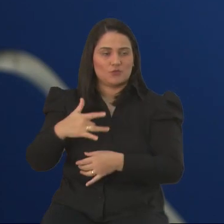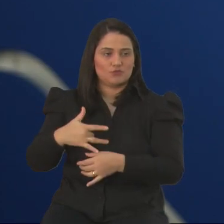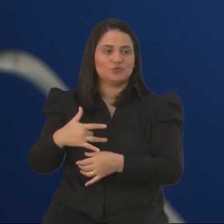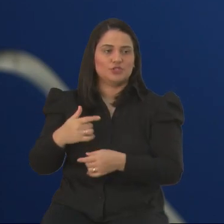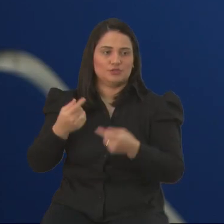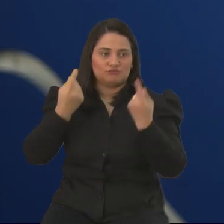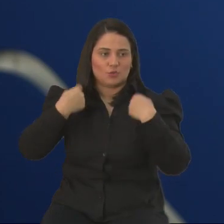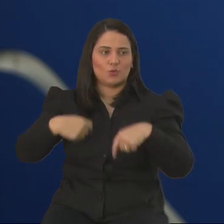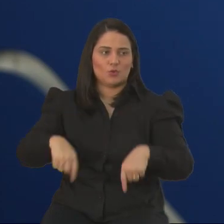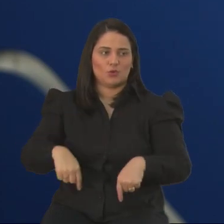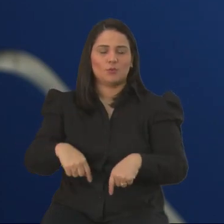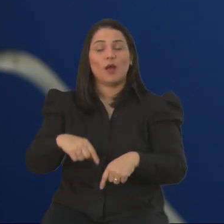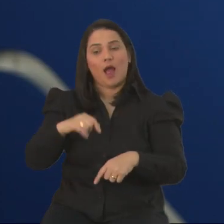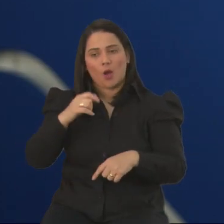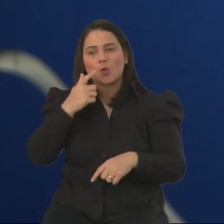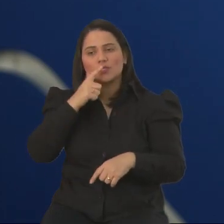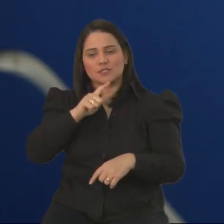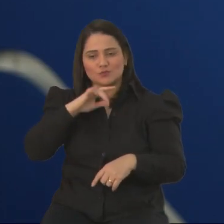de crianças.